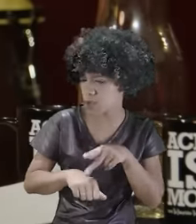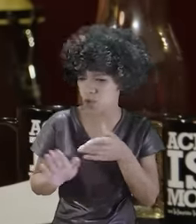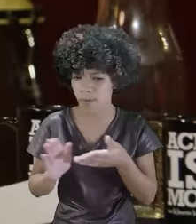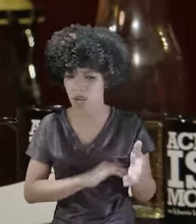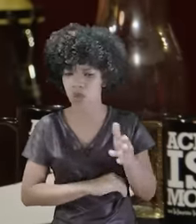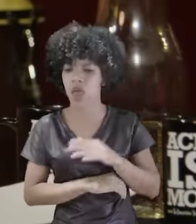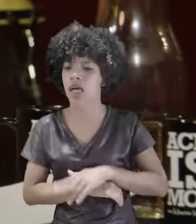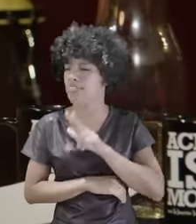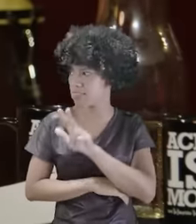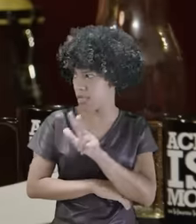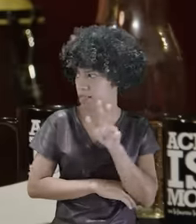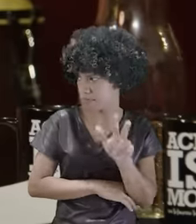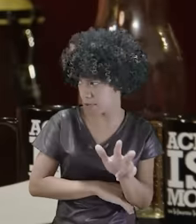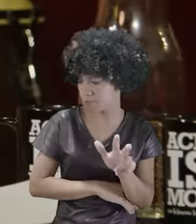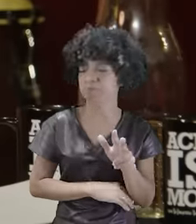Talibã